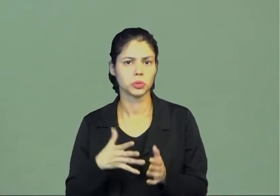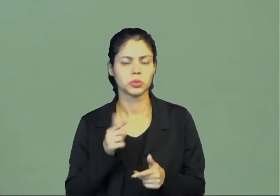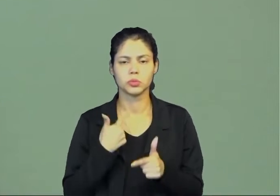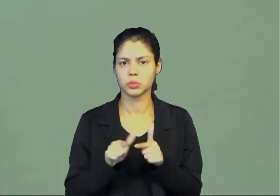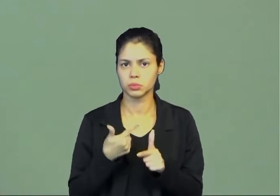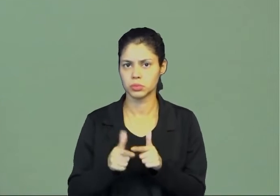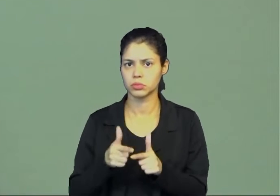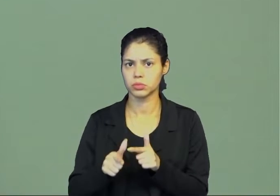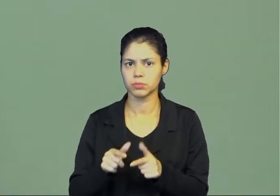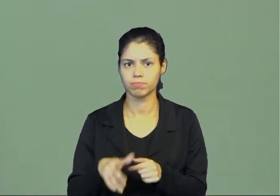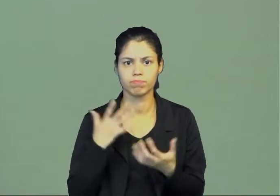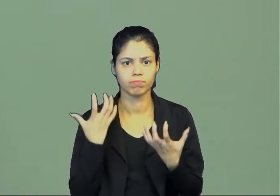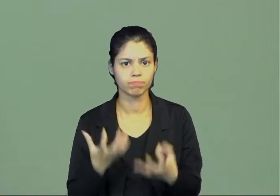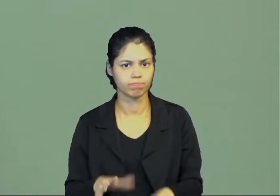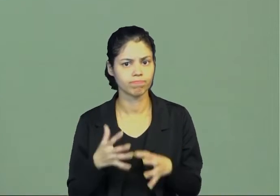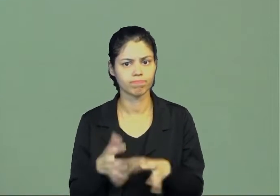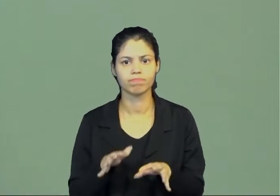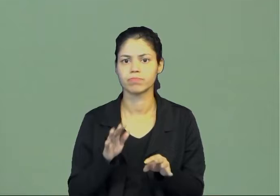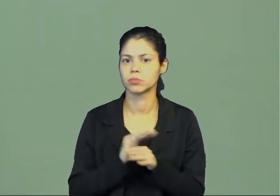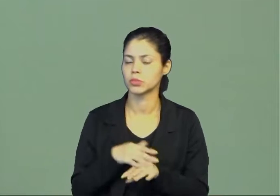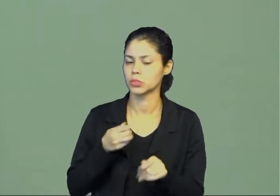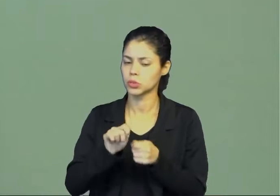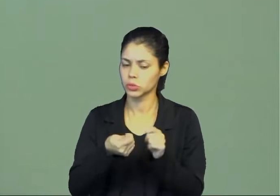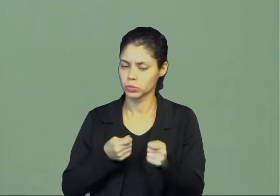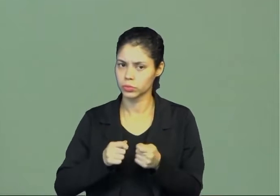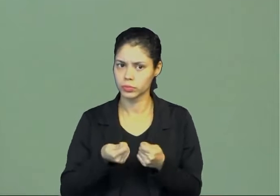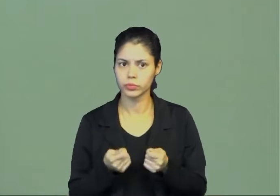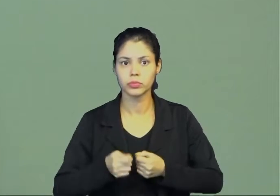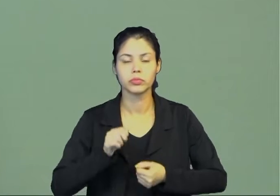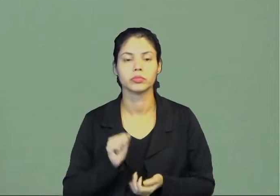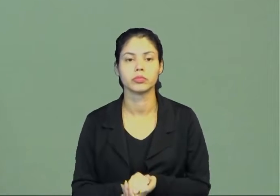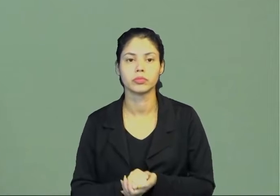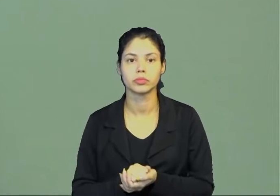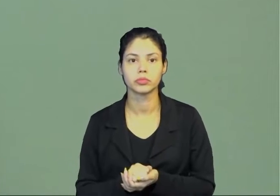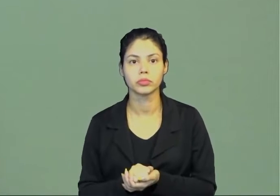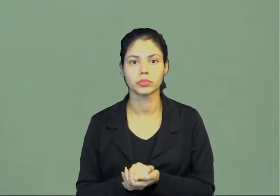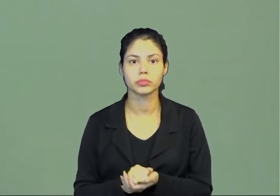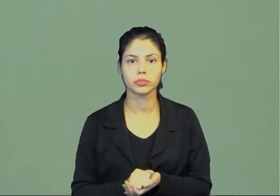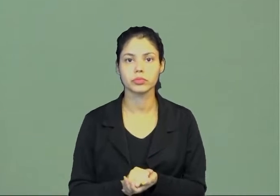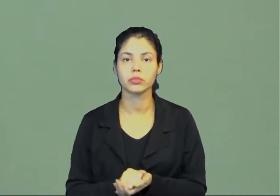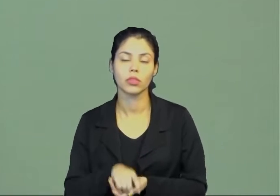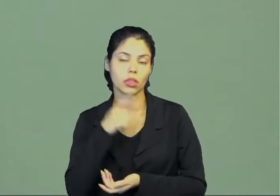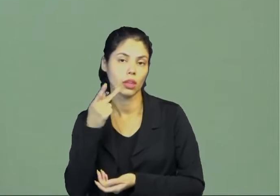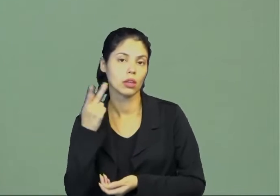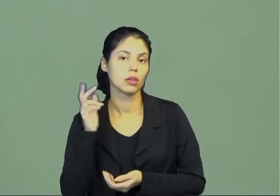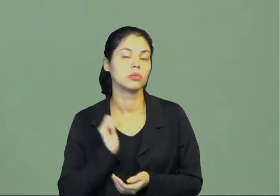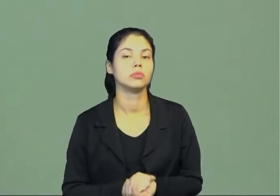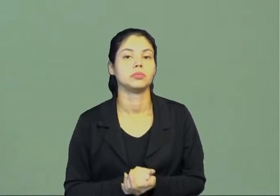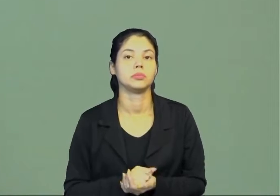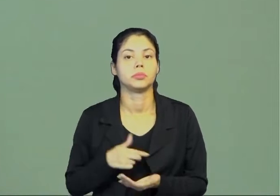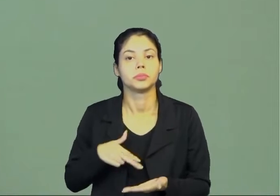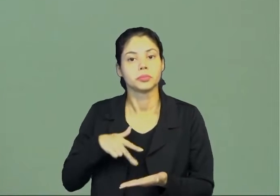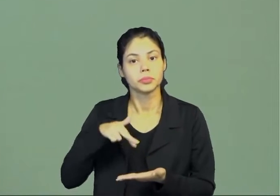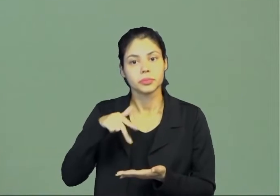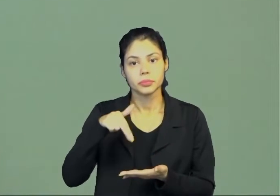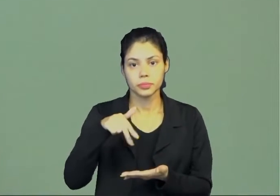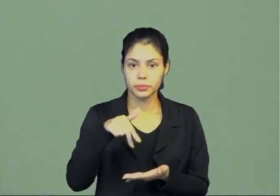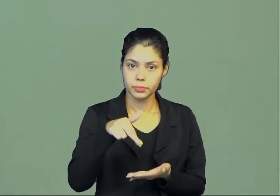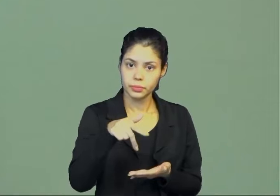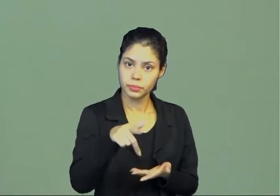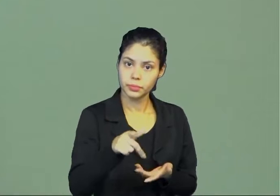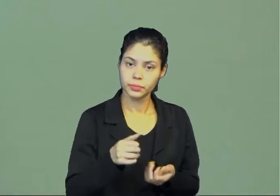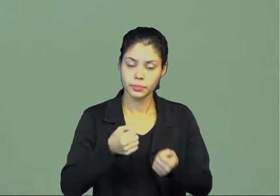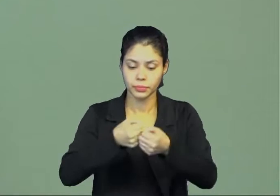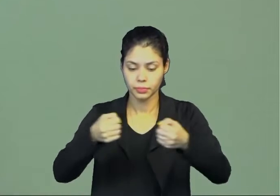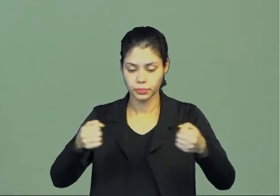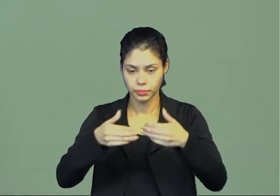inquietações, muita insatisfação com o domínio do Império Austro-Húngaro. E aí ele resolve fazer um desfile em